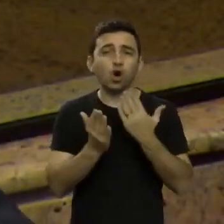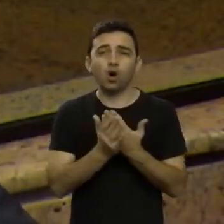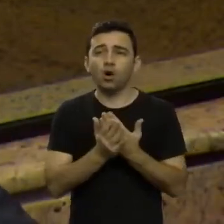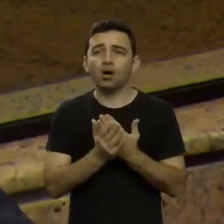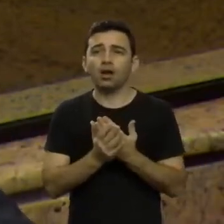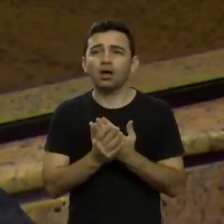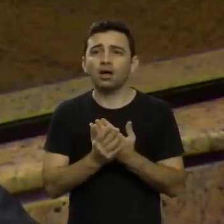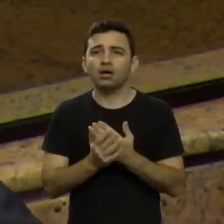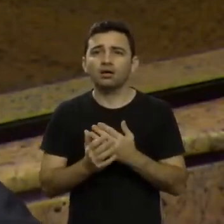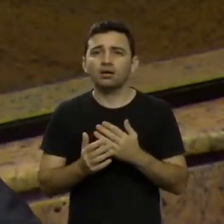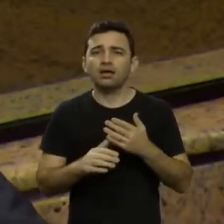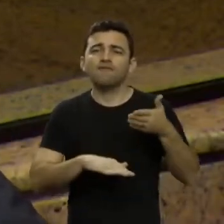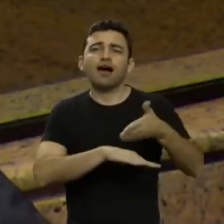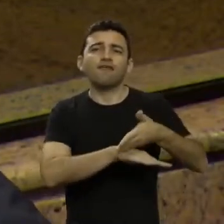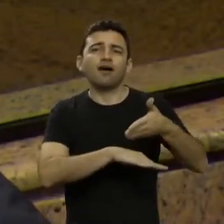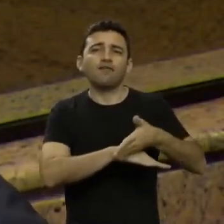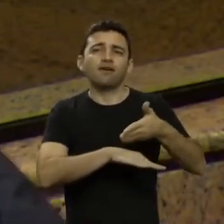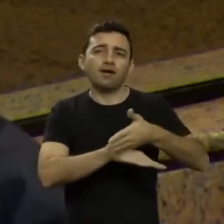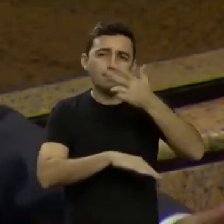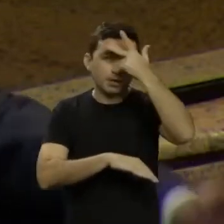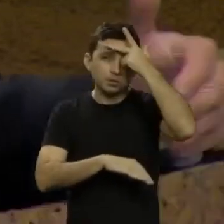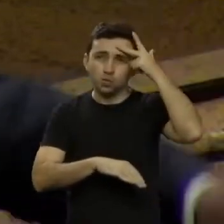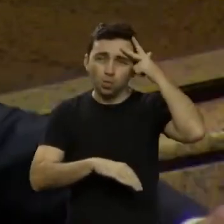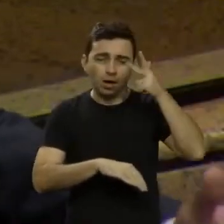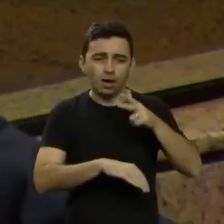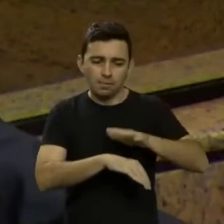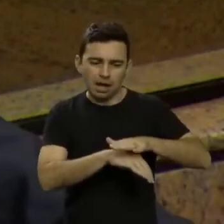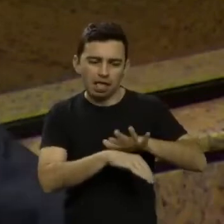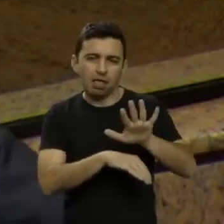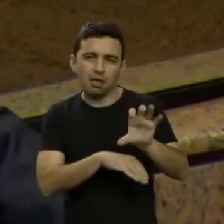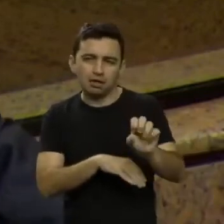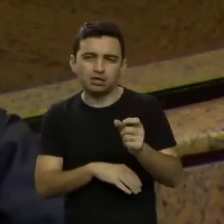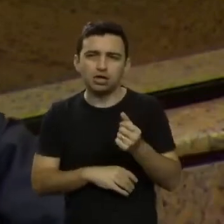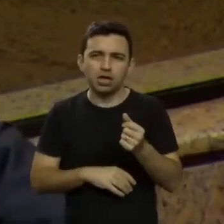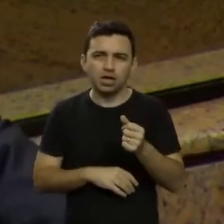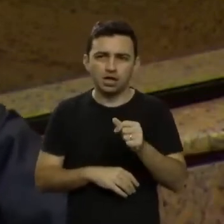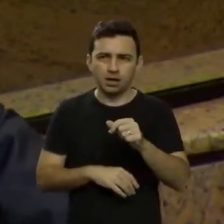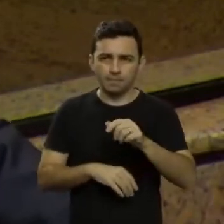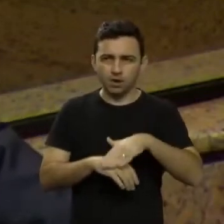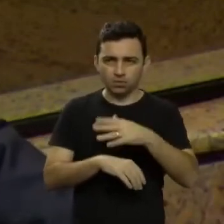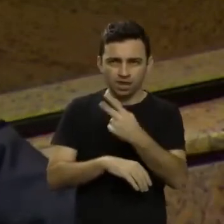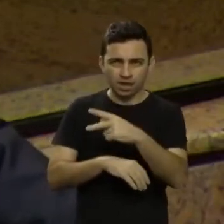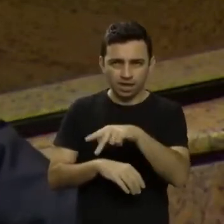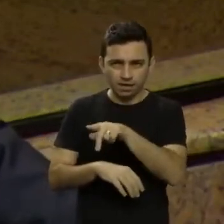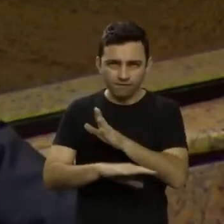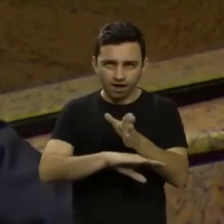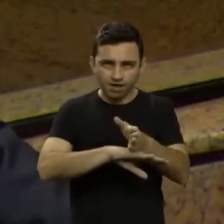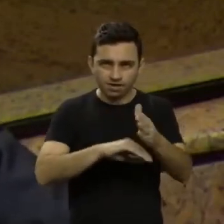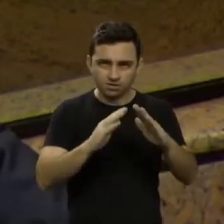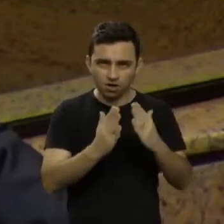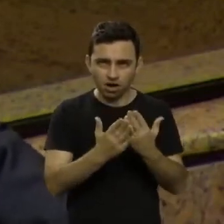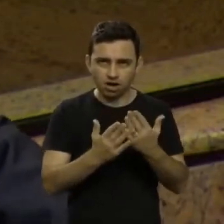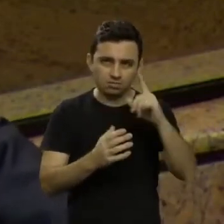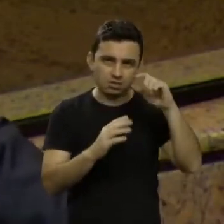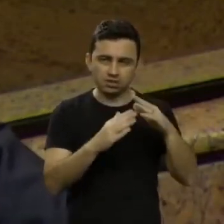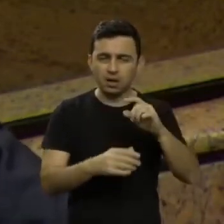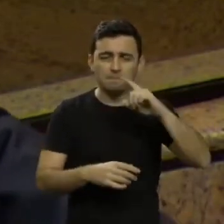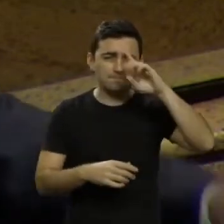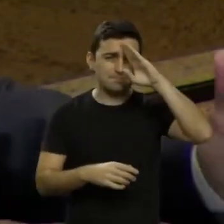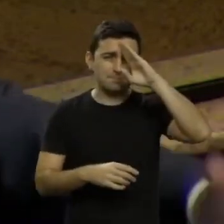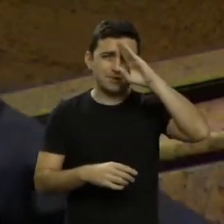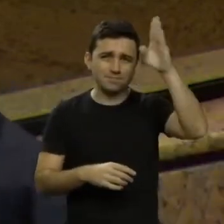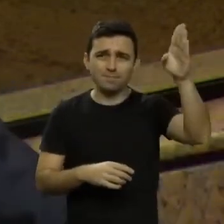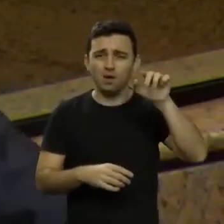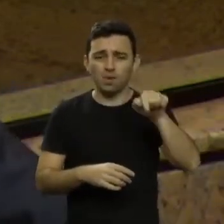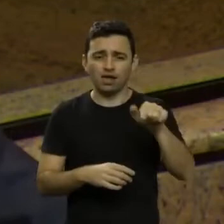são frequentadas por quem está lá colocando a mão no bolso do catarinense. Não são. Então, não é prioridade. Então é isso.